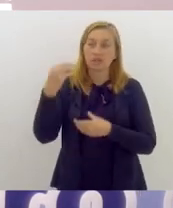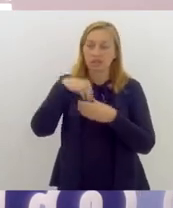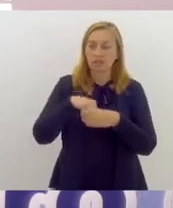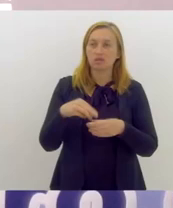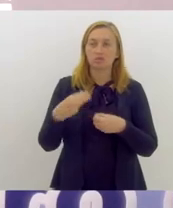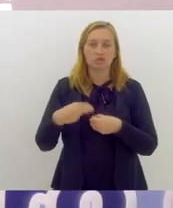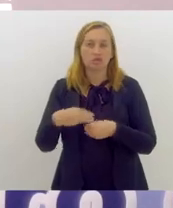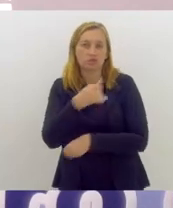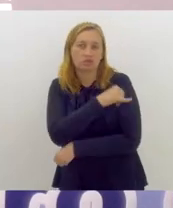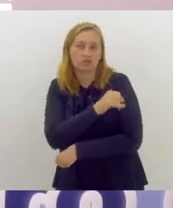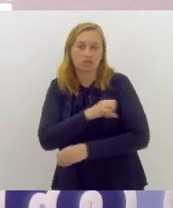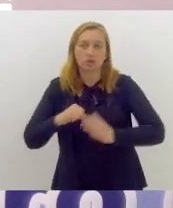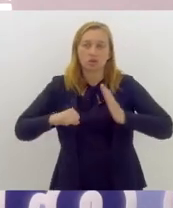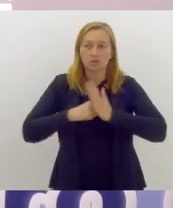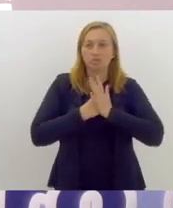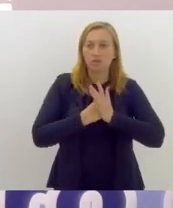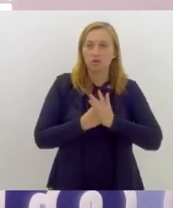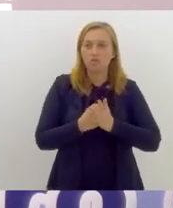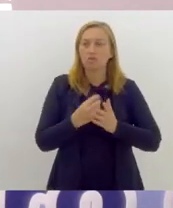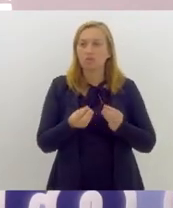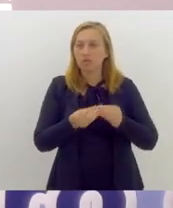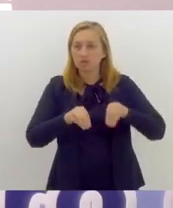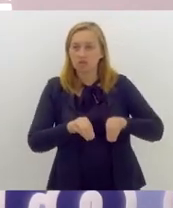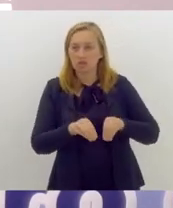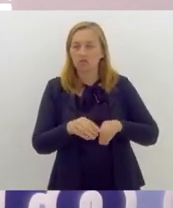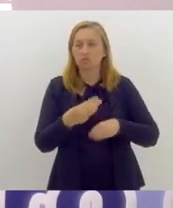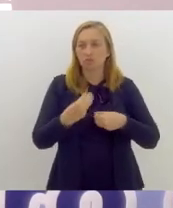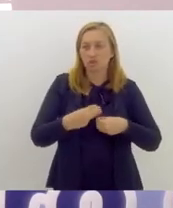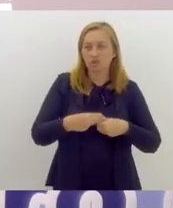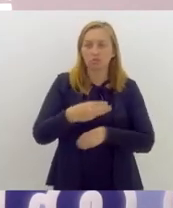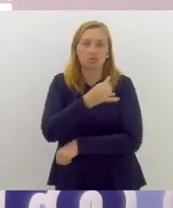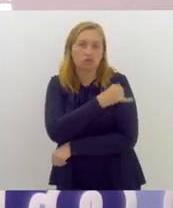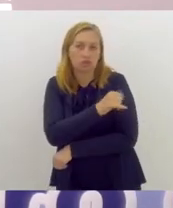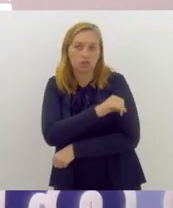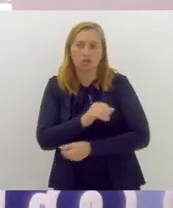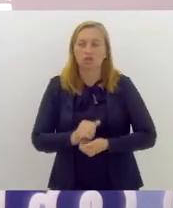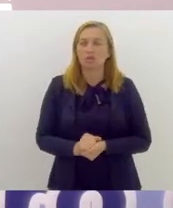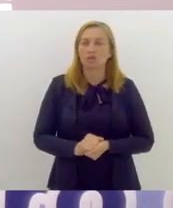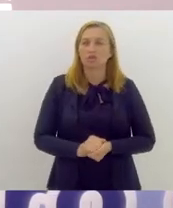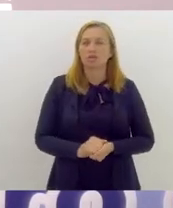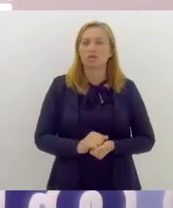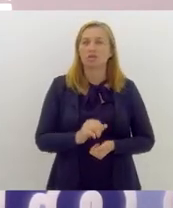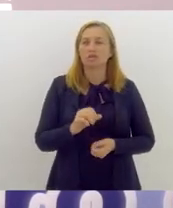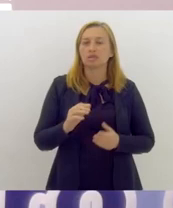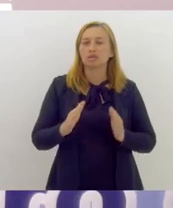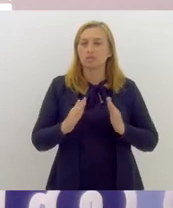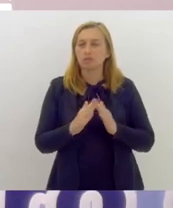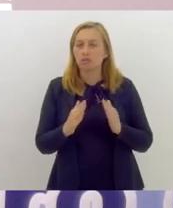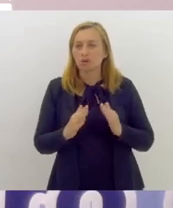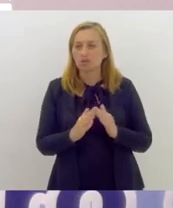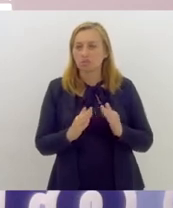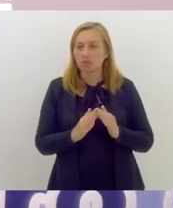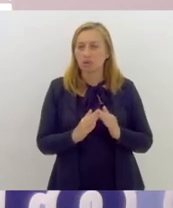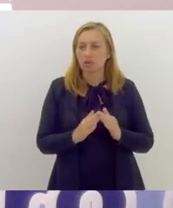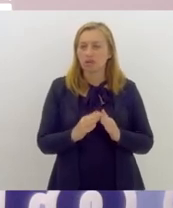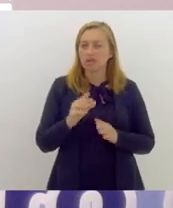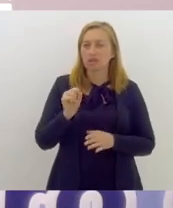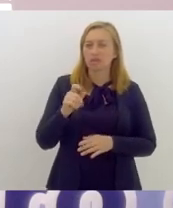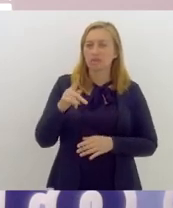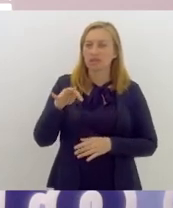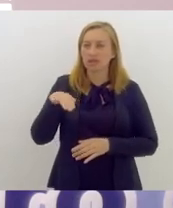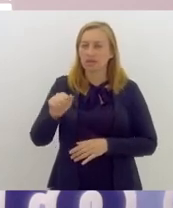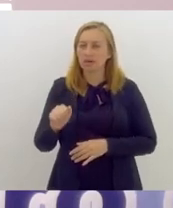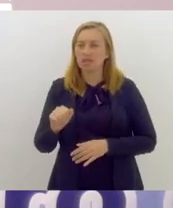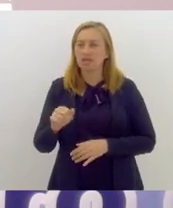O Impacto é para a população do Município de Janeiro dos moradores de Sepetiba dos pescadores em um